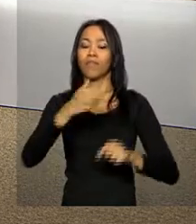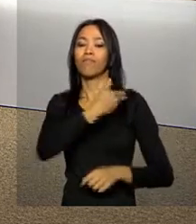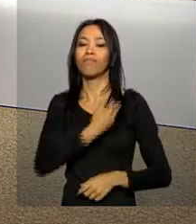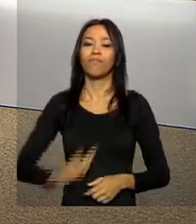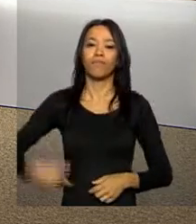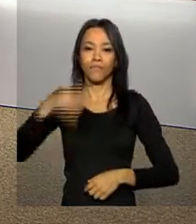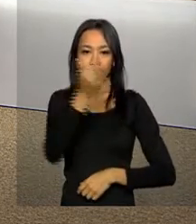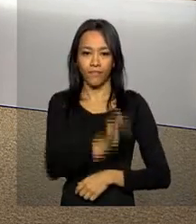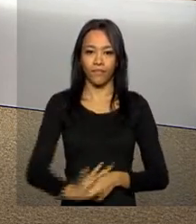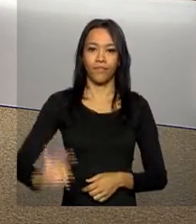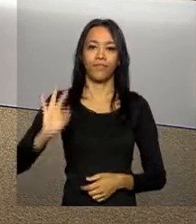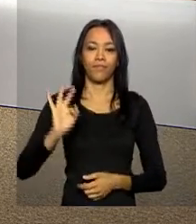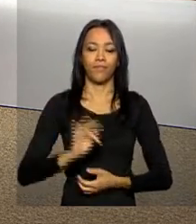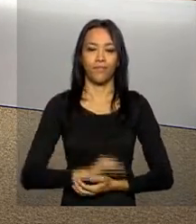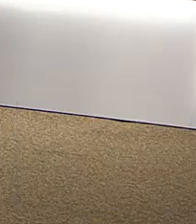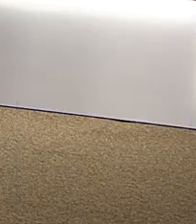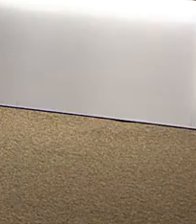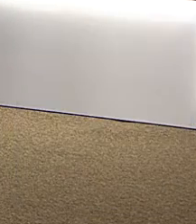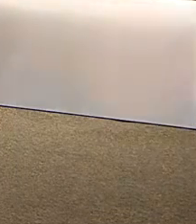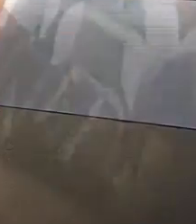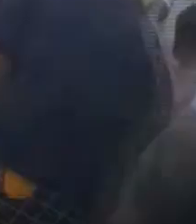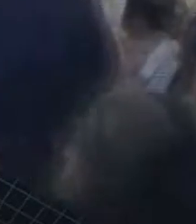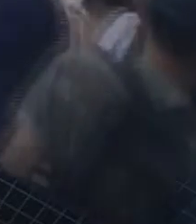NBR, a TV do Governo Federal.